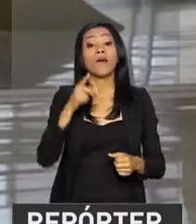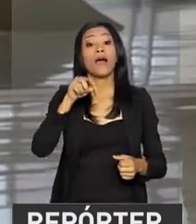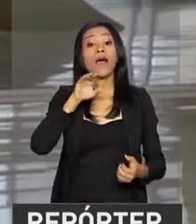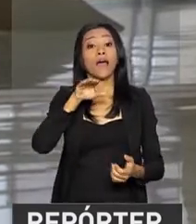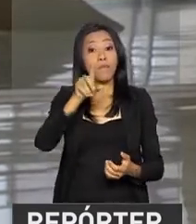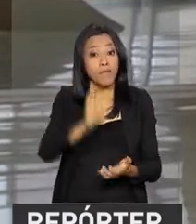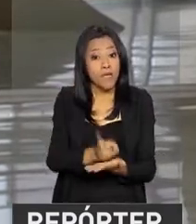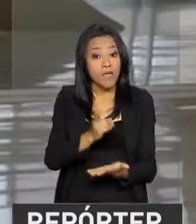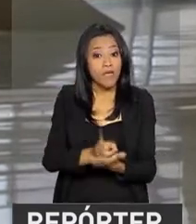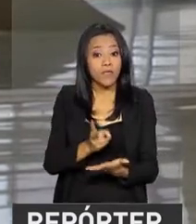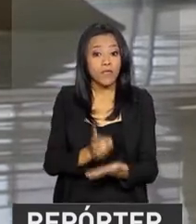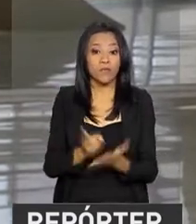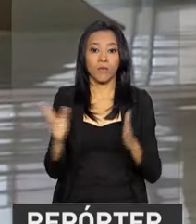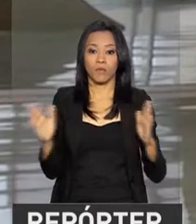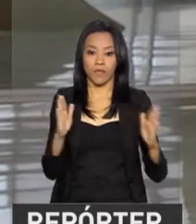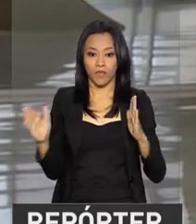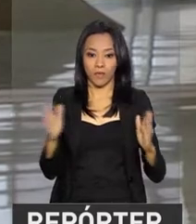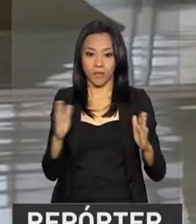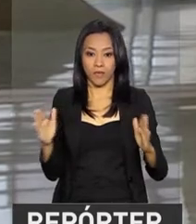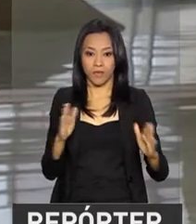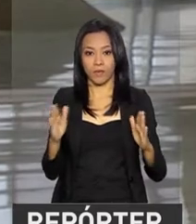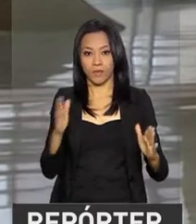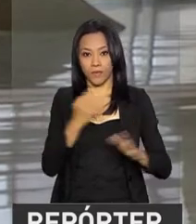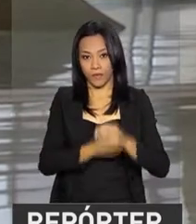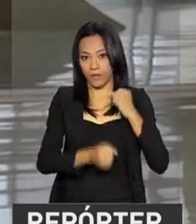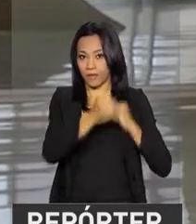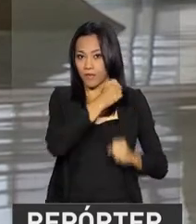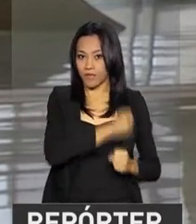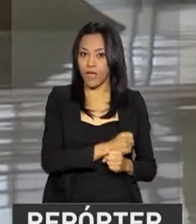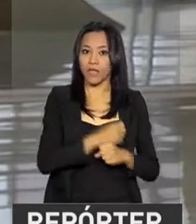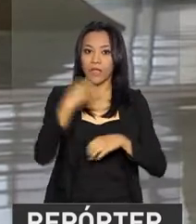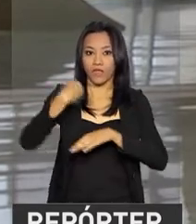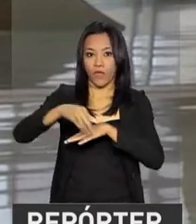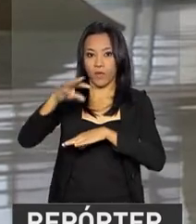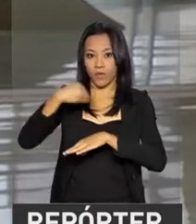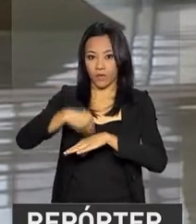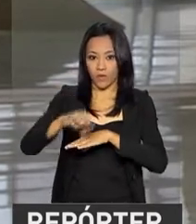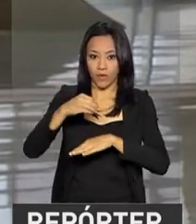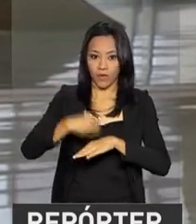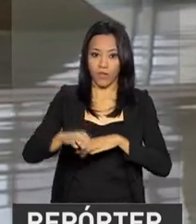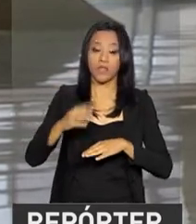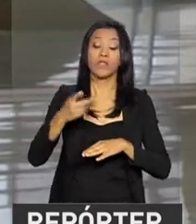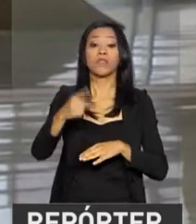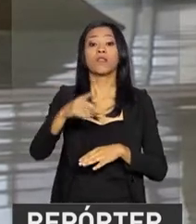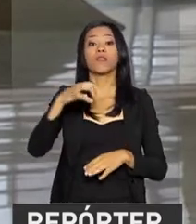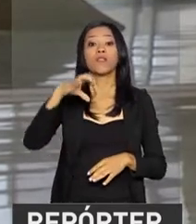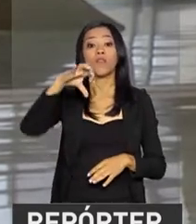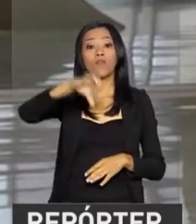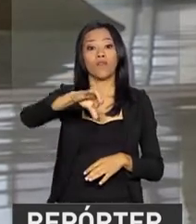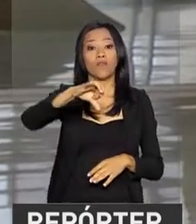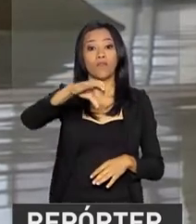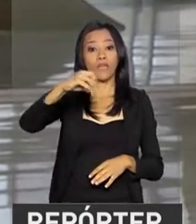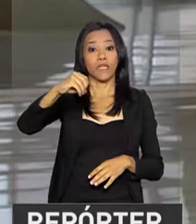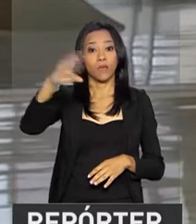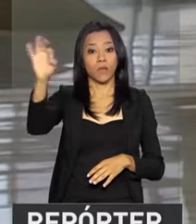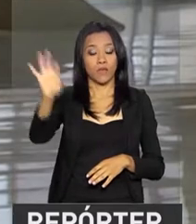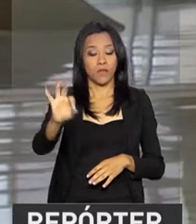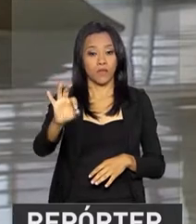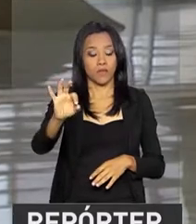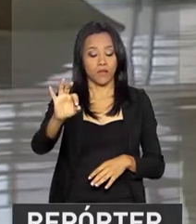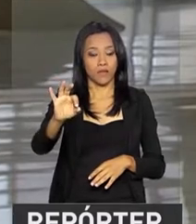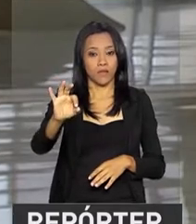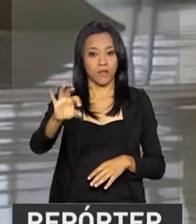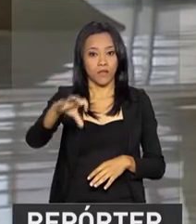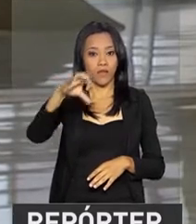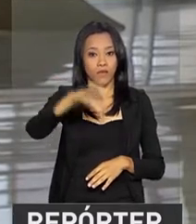ao mesmo período do ano passado, os dados apontavam redução de 90% dos casos de dengue,